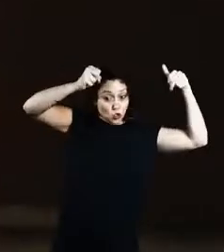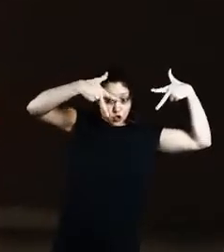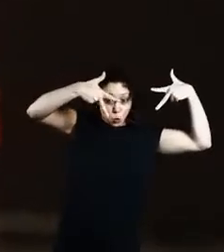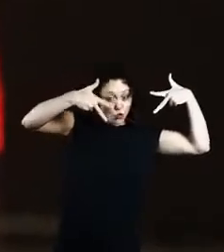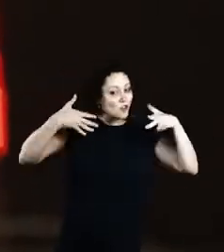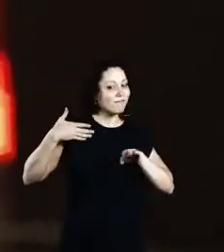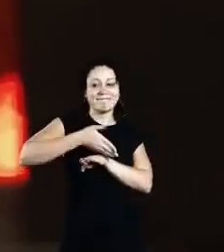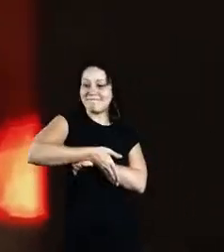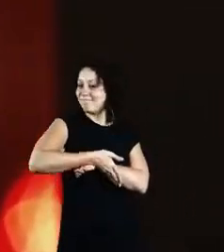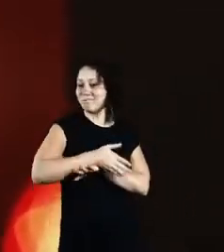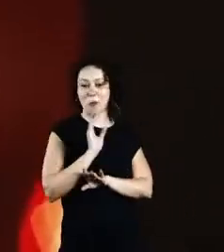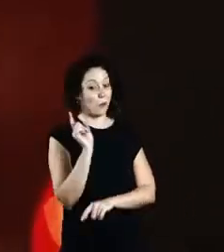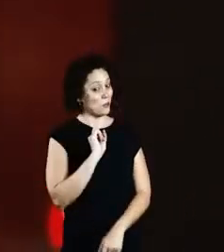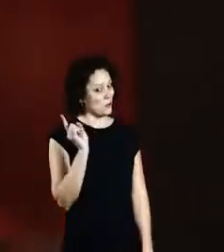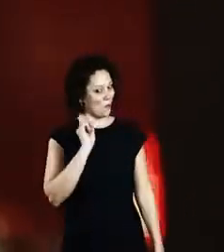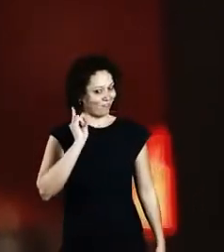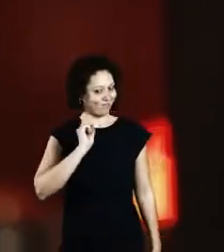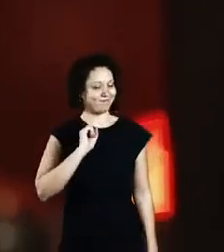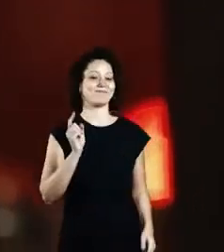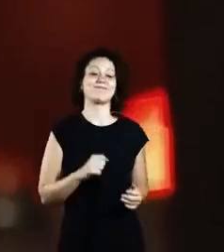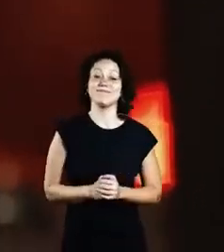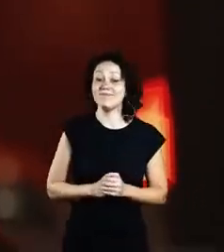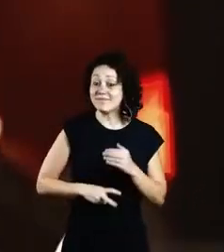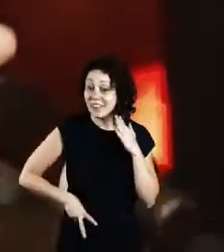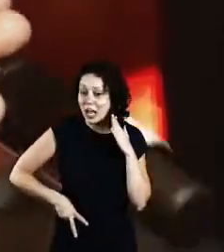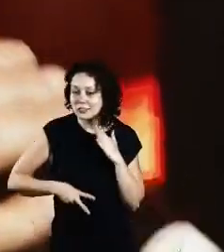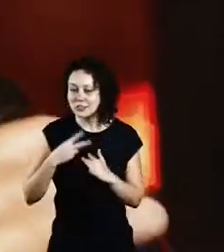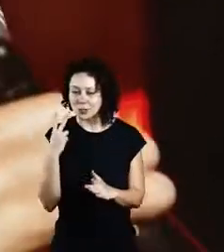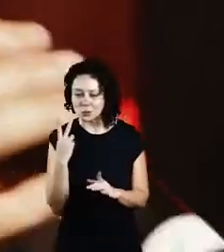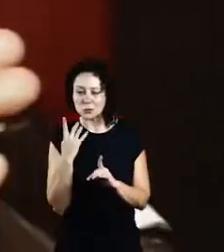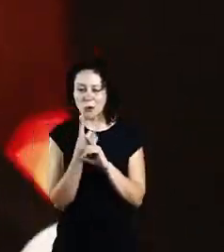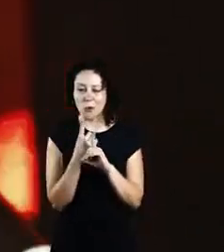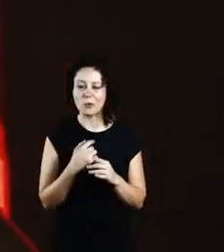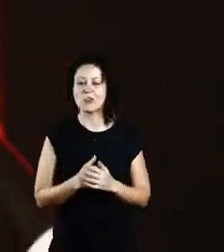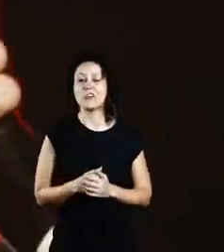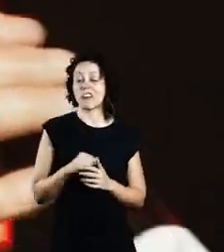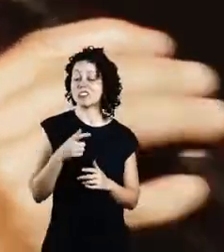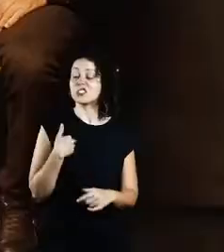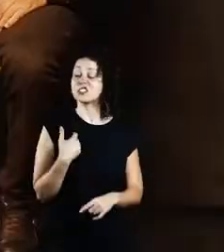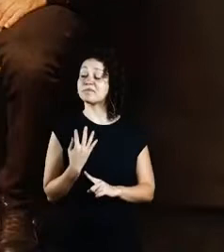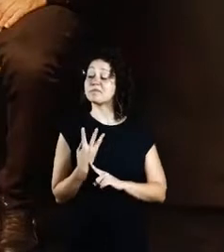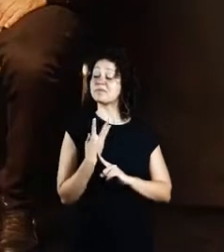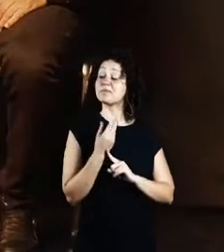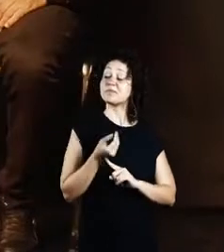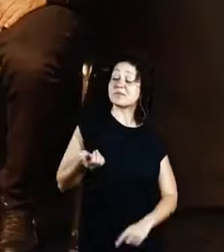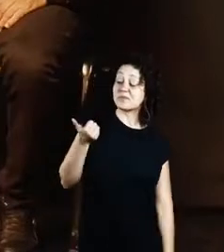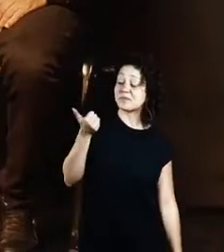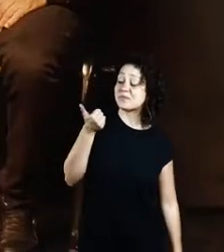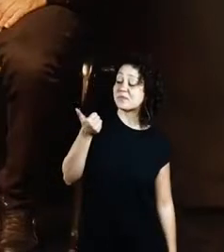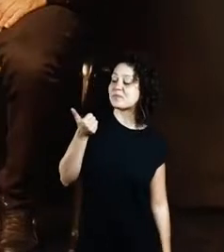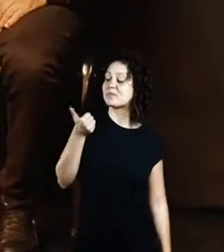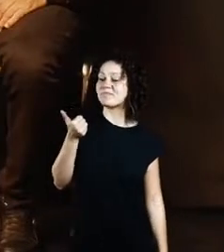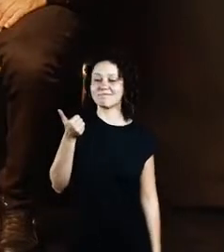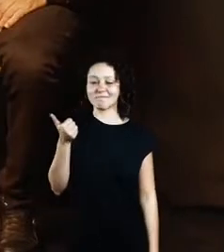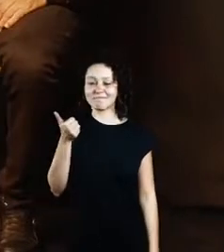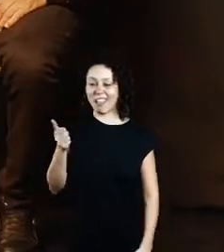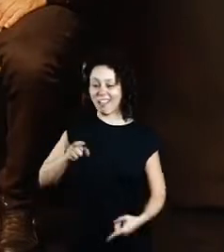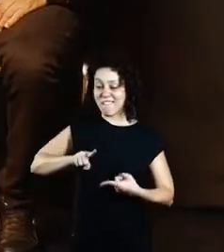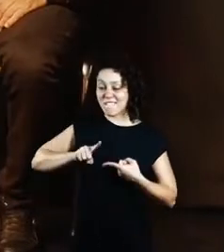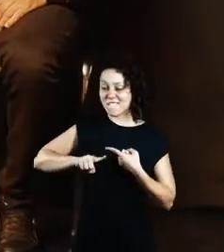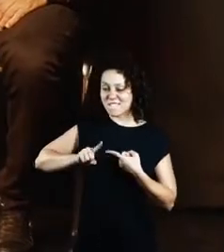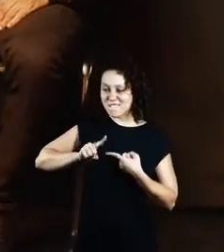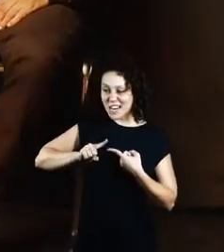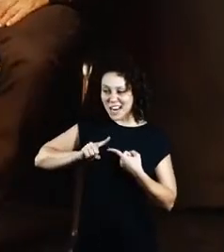mala em mim. É. Aí na segunda, e a gente deu uma de artista também, né? Passamos lá na sala, e aí, mano, beleza? Pá, se vingamos, né,